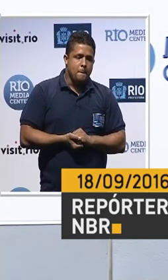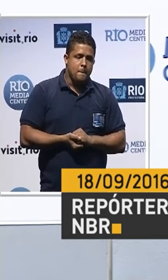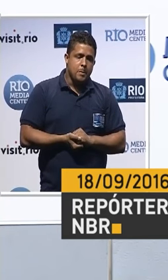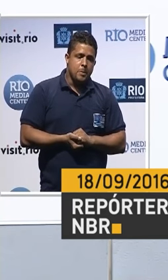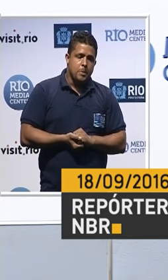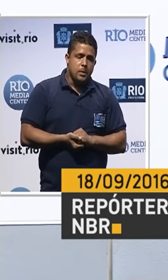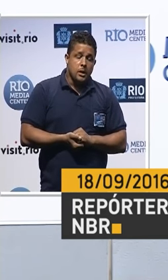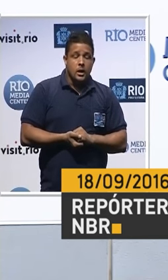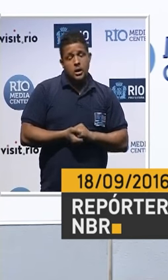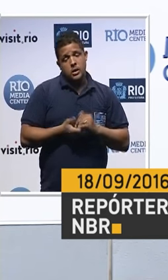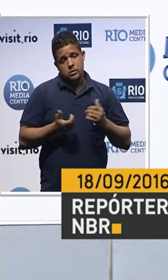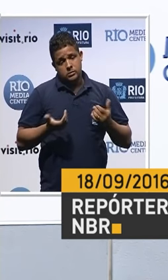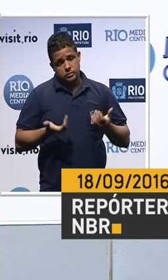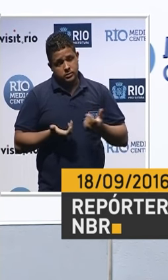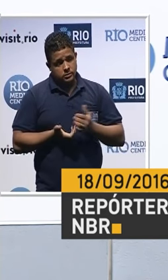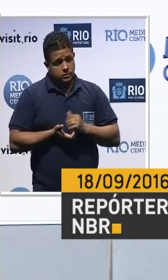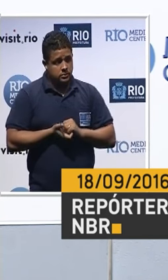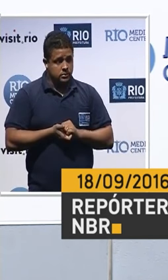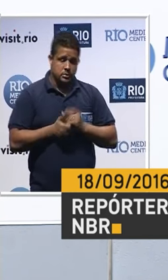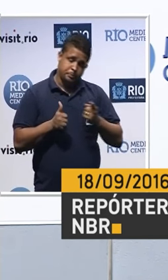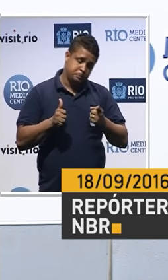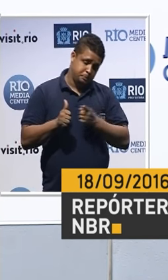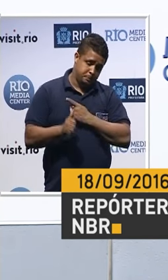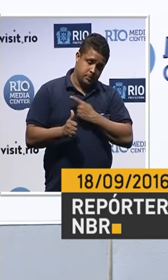em primeiro lugar,